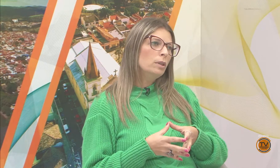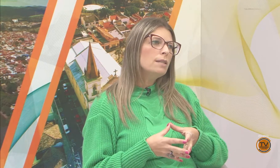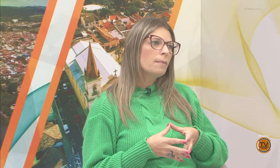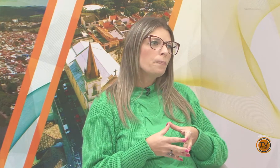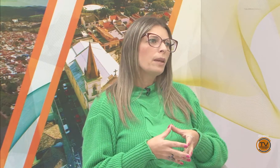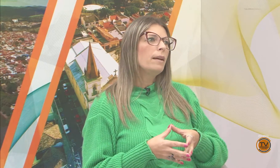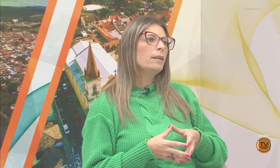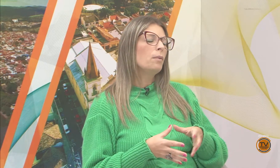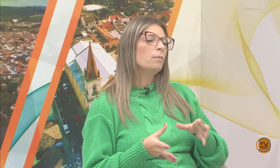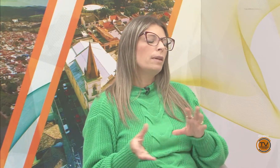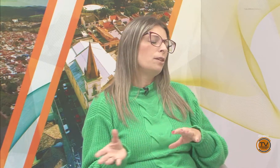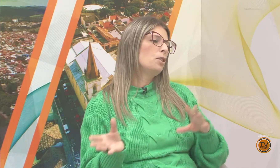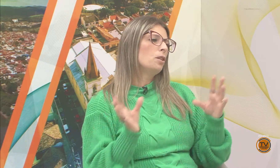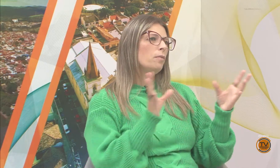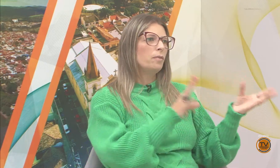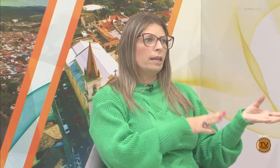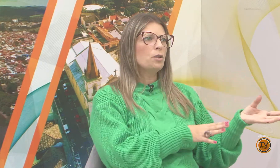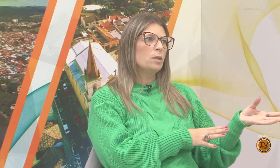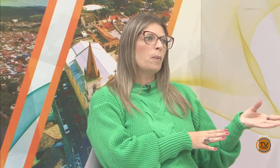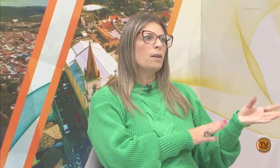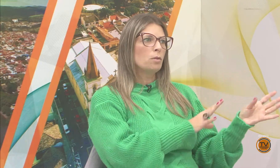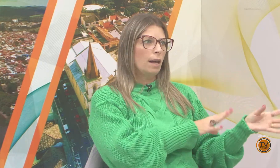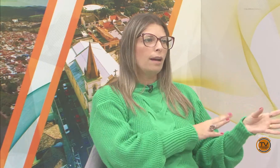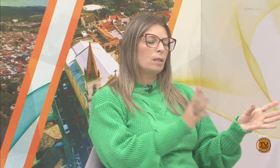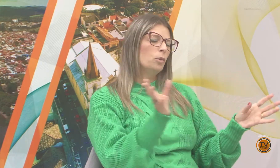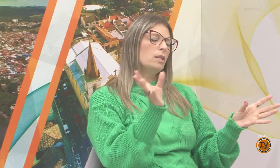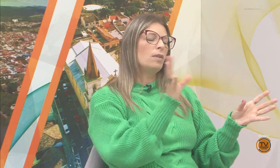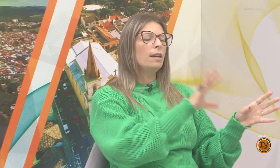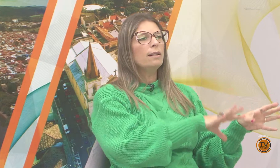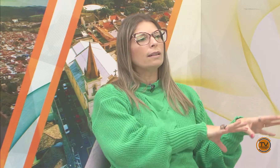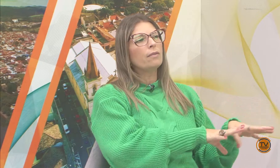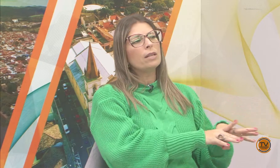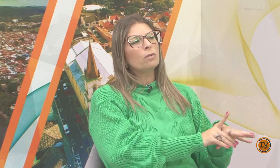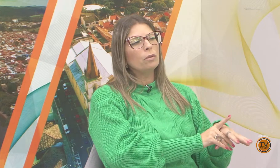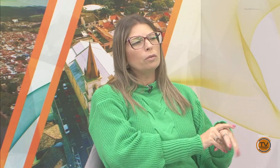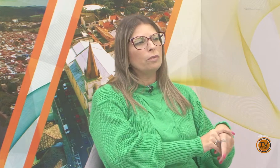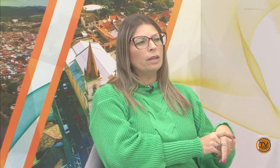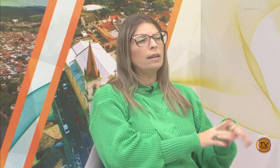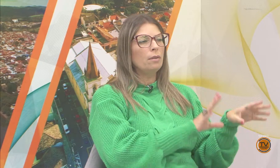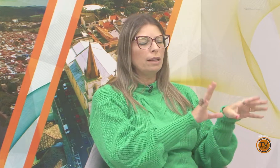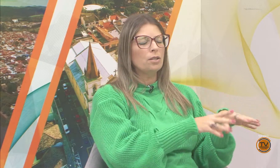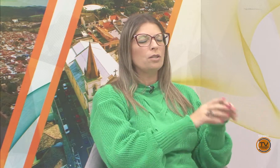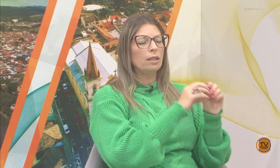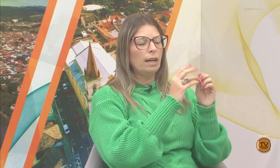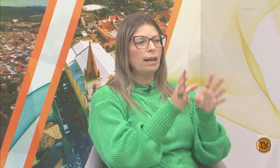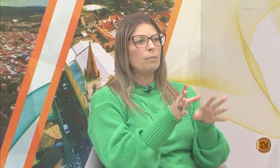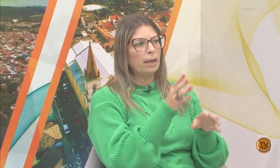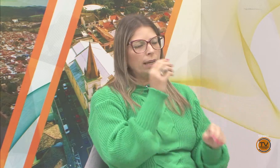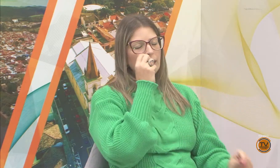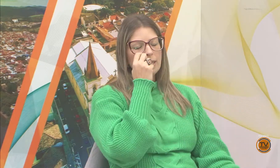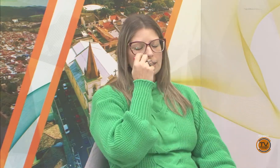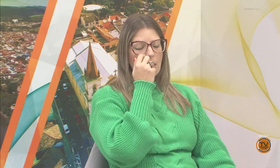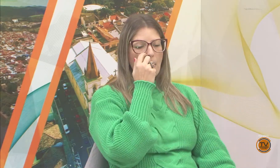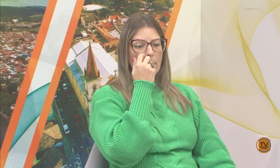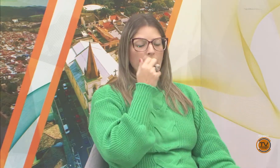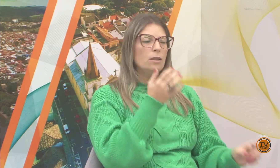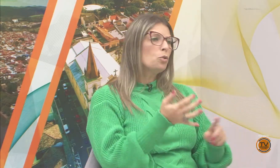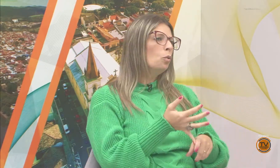fornece as mudas, né? Então a gente deixa o espaço lá, as mudas vêm através do viveiro, né? A gente entrega para